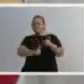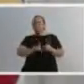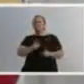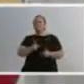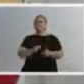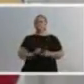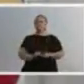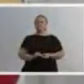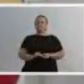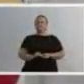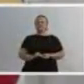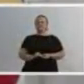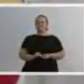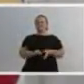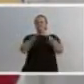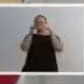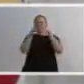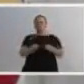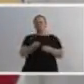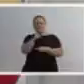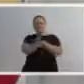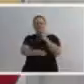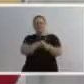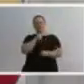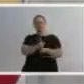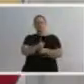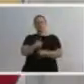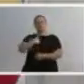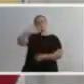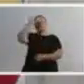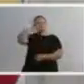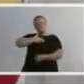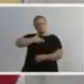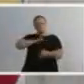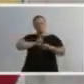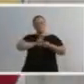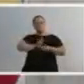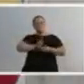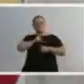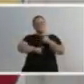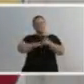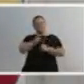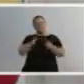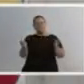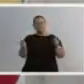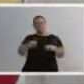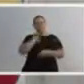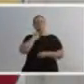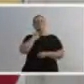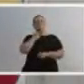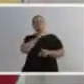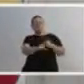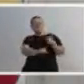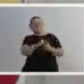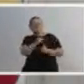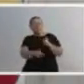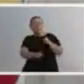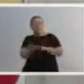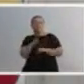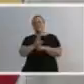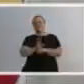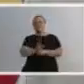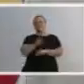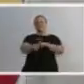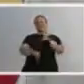é no próximo ano poder provar e mostrar que temos capacidade e competência e vontade de estar trabalhando e diferente